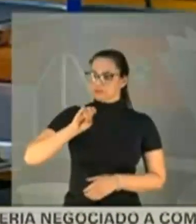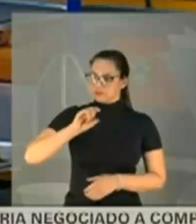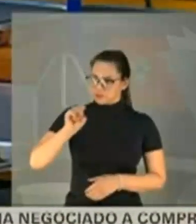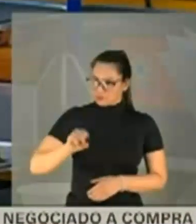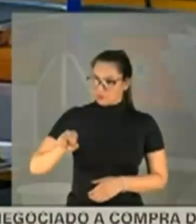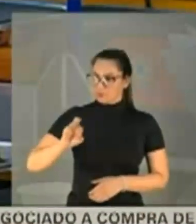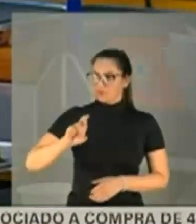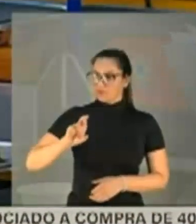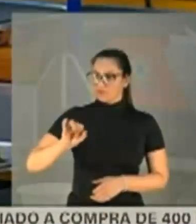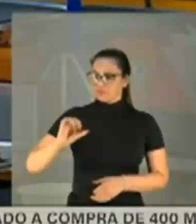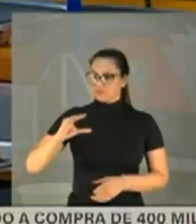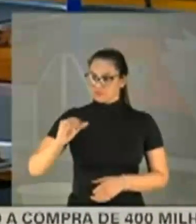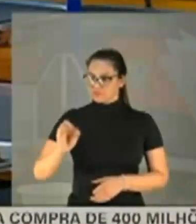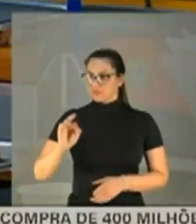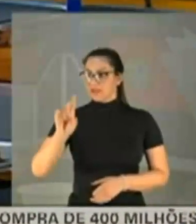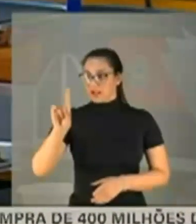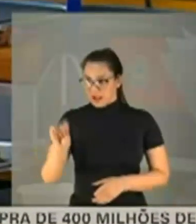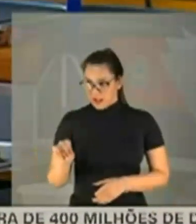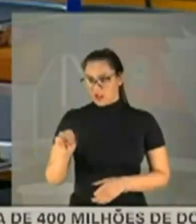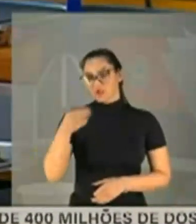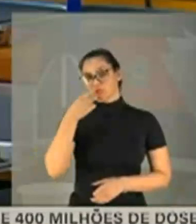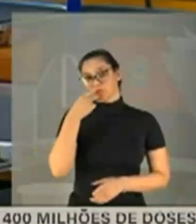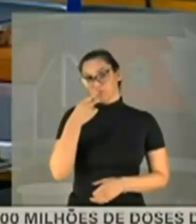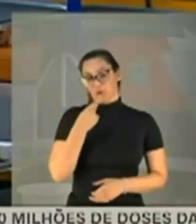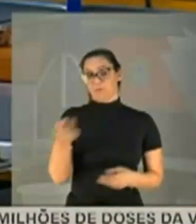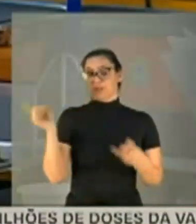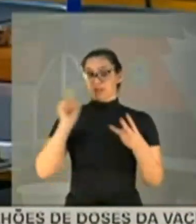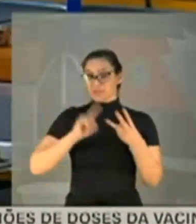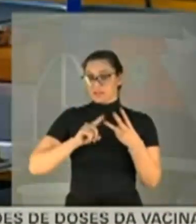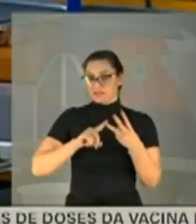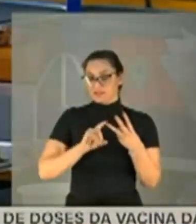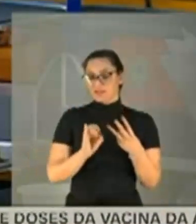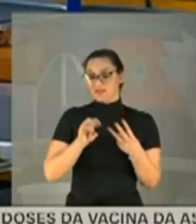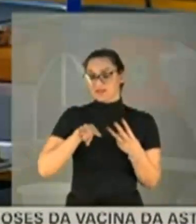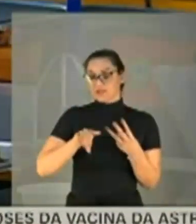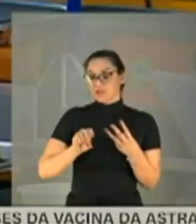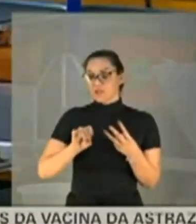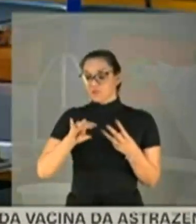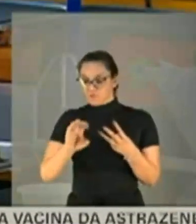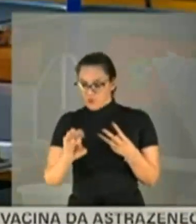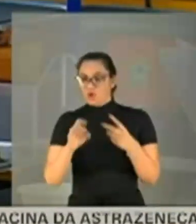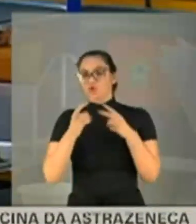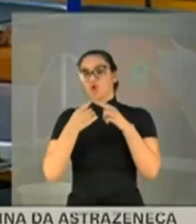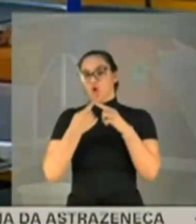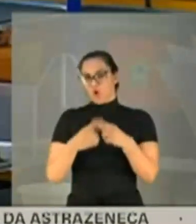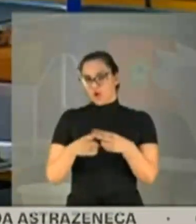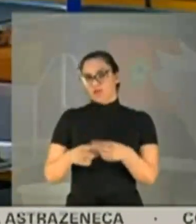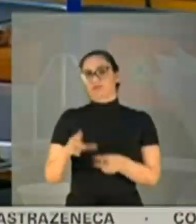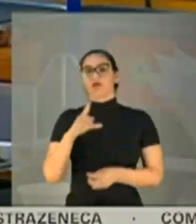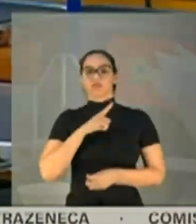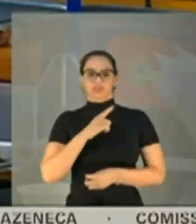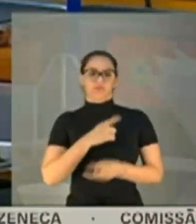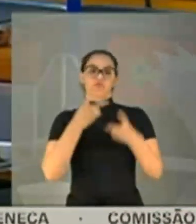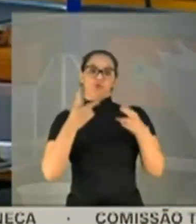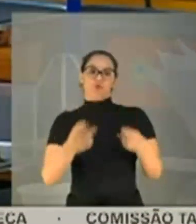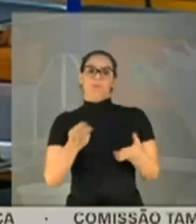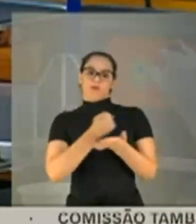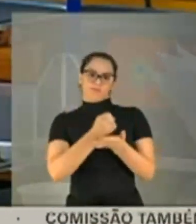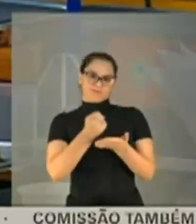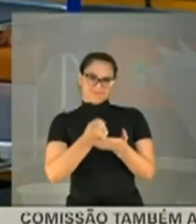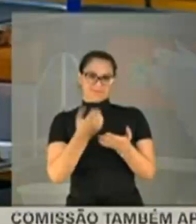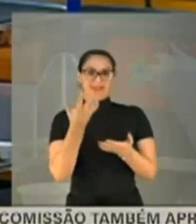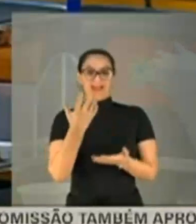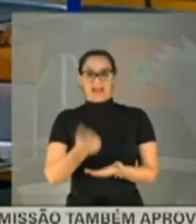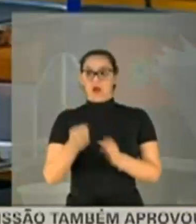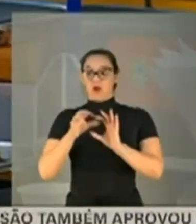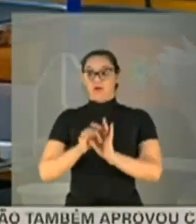Miranda fala em seguida: a terceira invoice foi corrigida, conforme o contrato, e autorizada